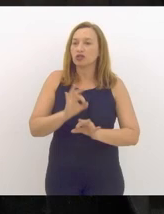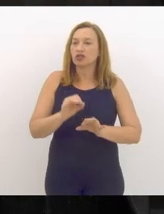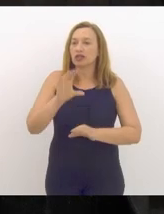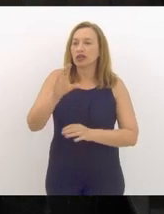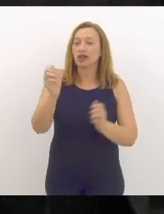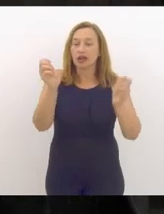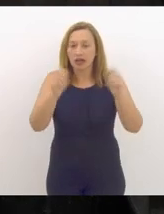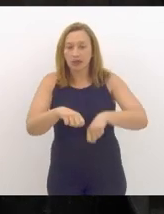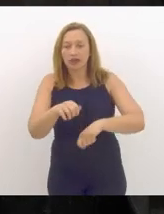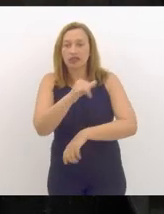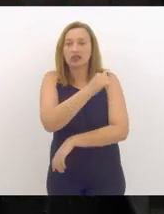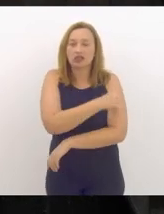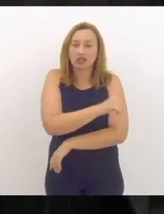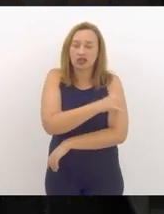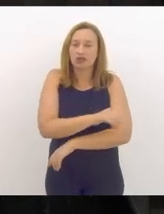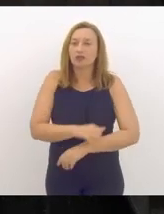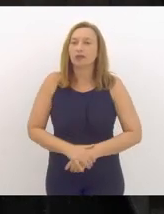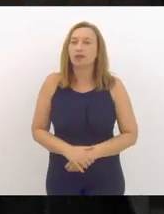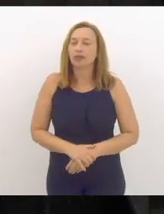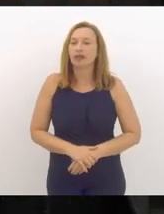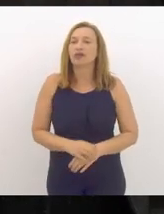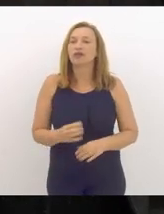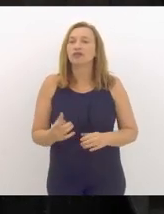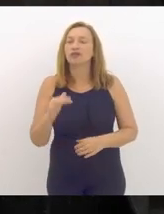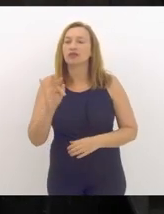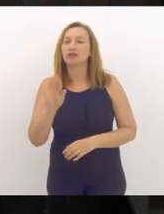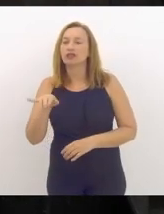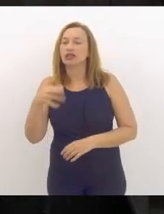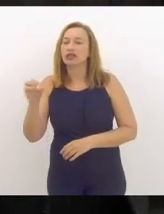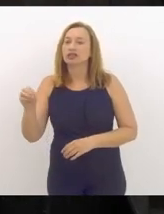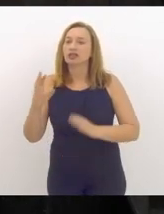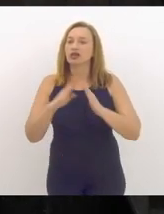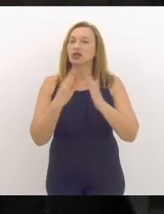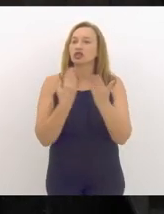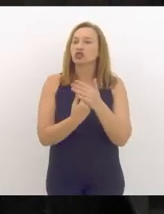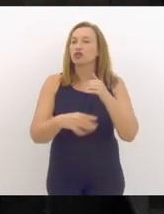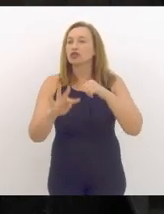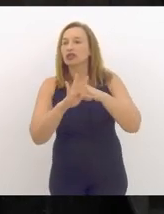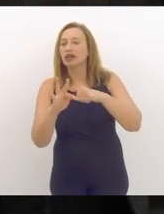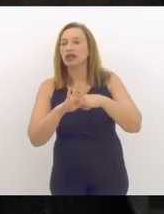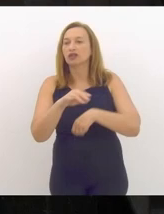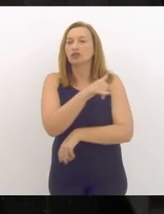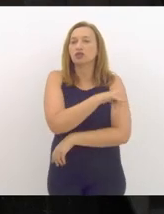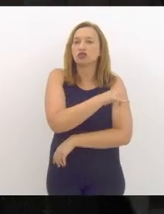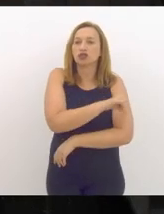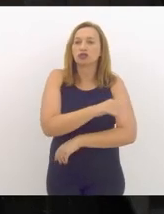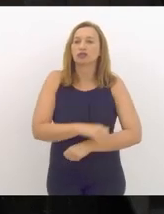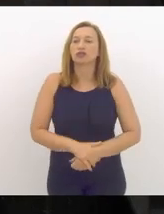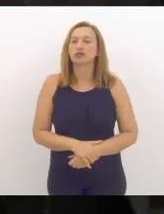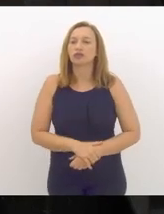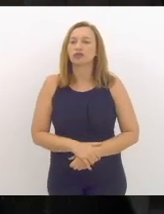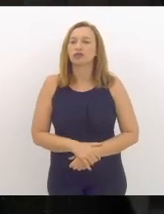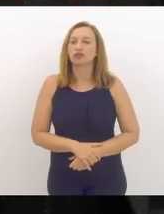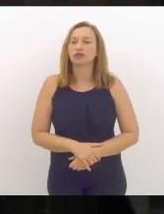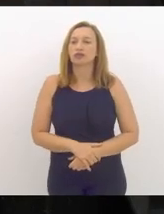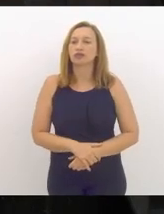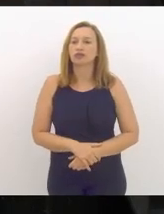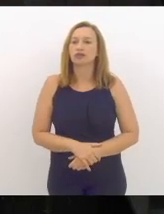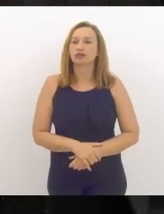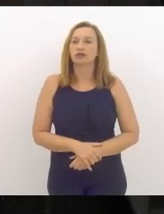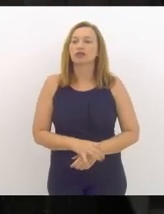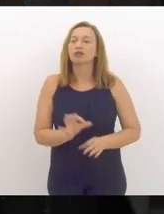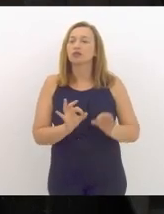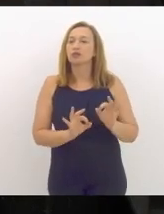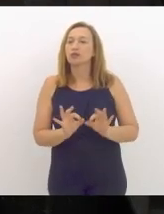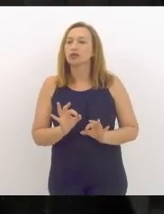Rio, com a Fundação de Apoio à Escola Técnica do Estado do Rio de Janeiro, o